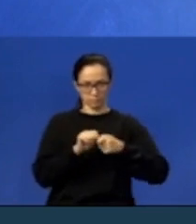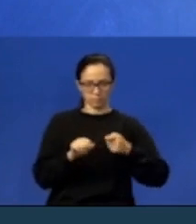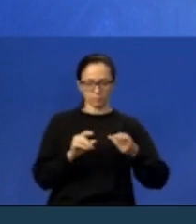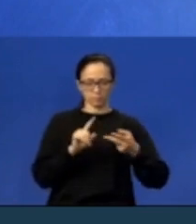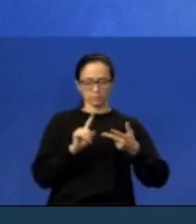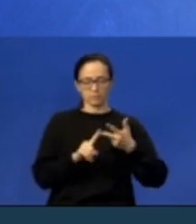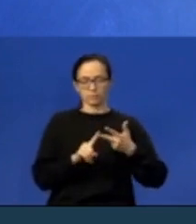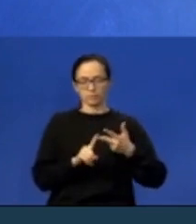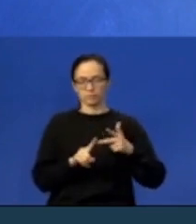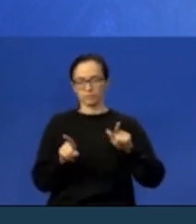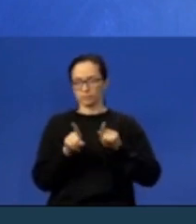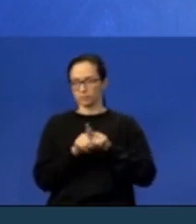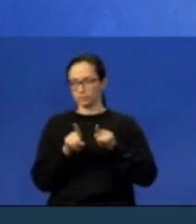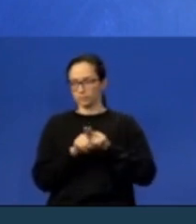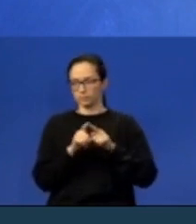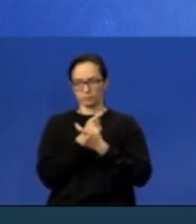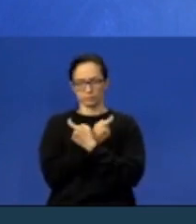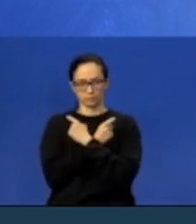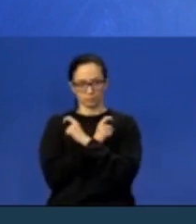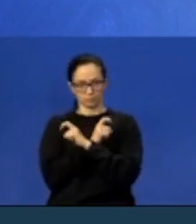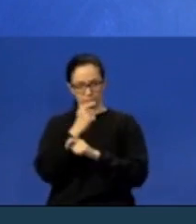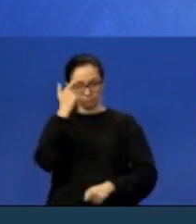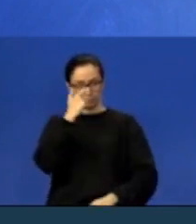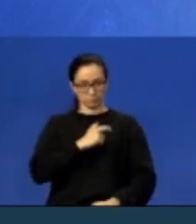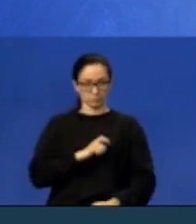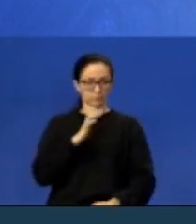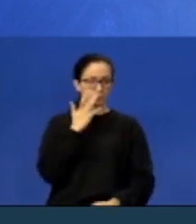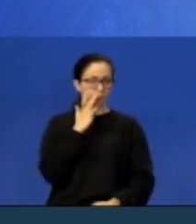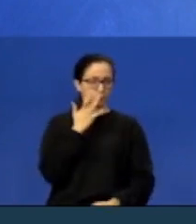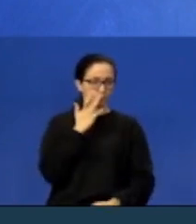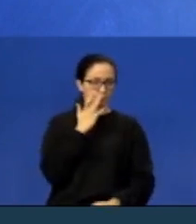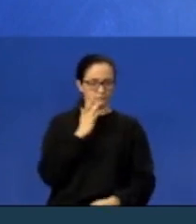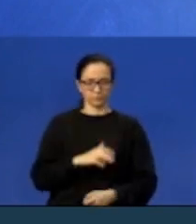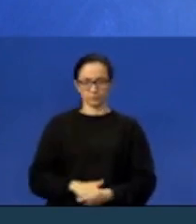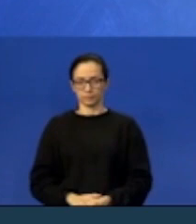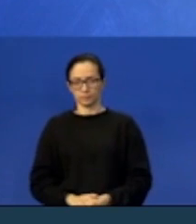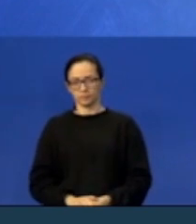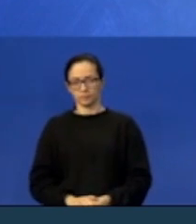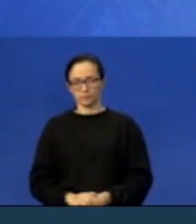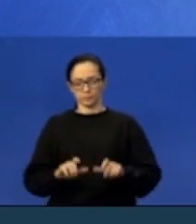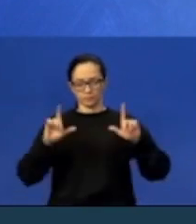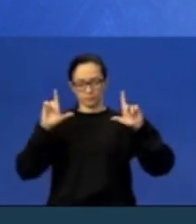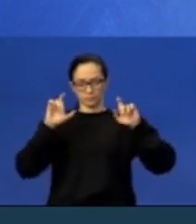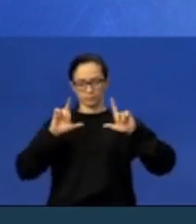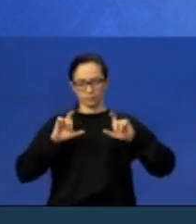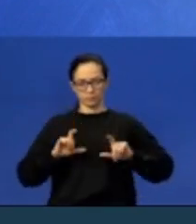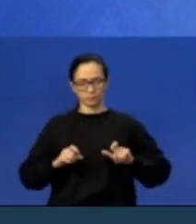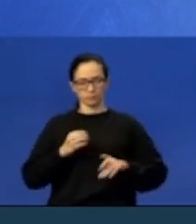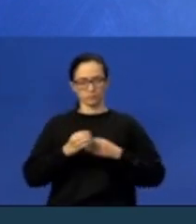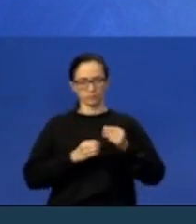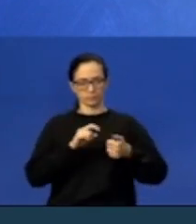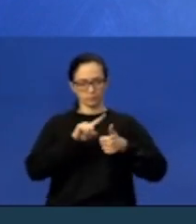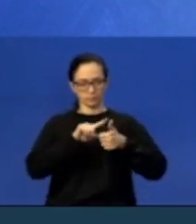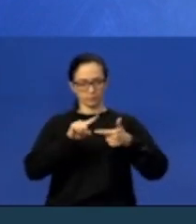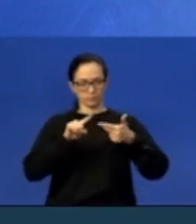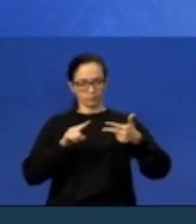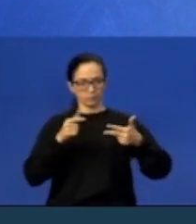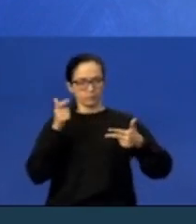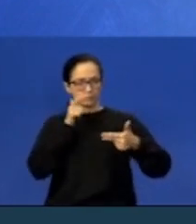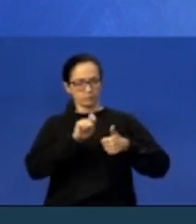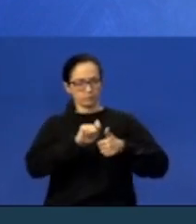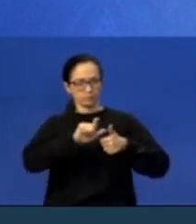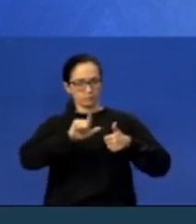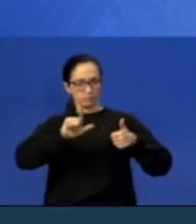disso, também ele é constituído por osso. Então, esses raios-x eles vão ter maior ou menor dificuldade em atravessar